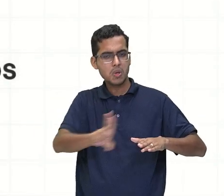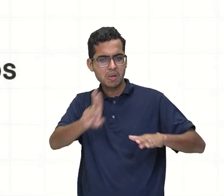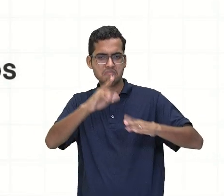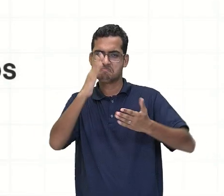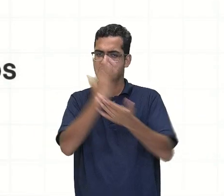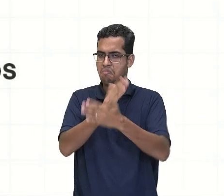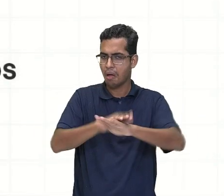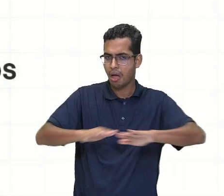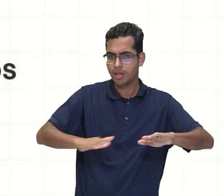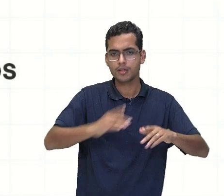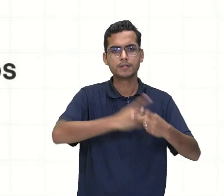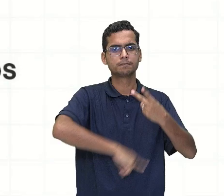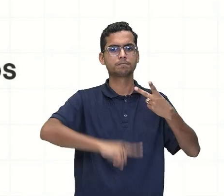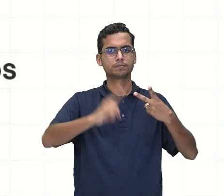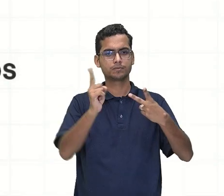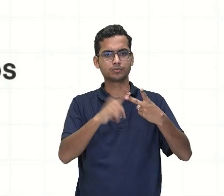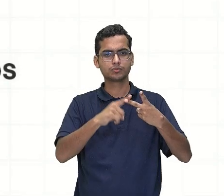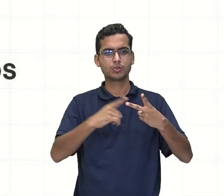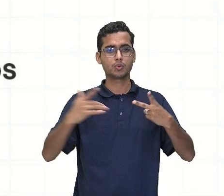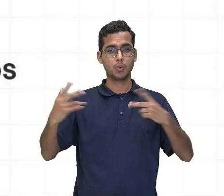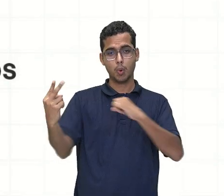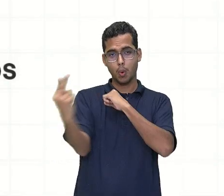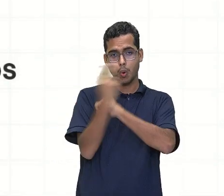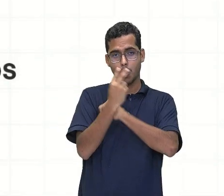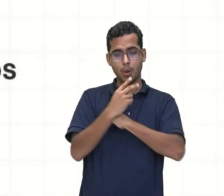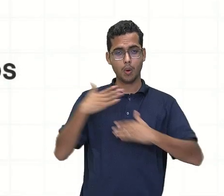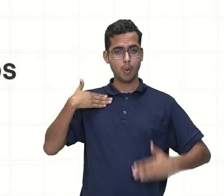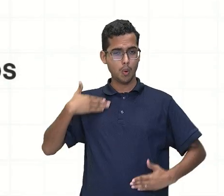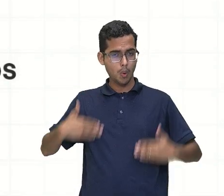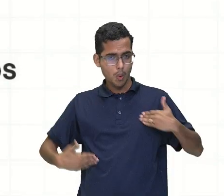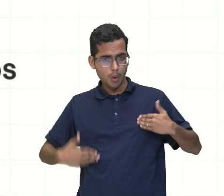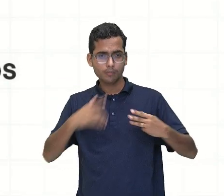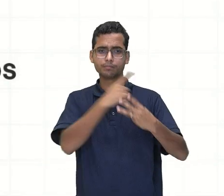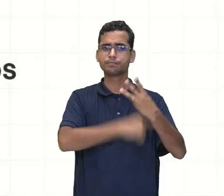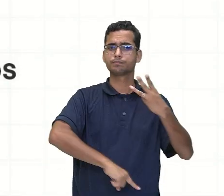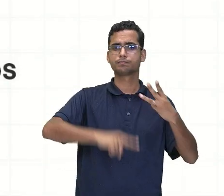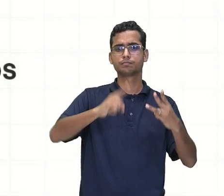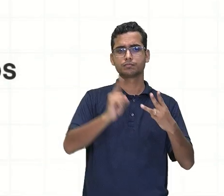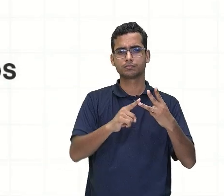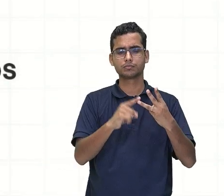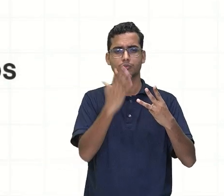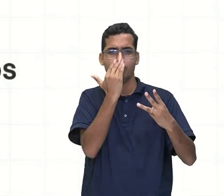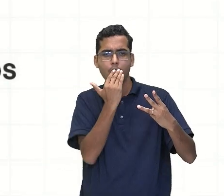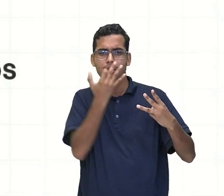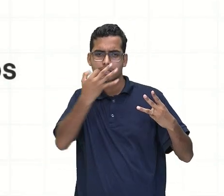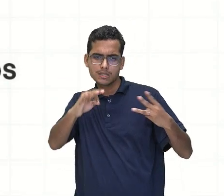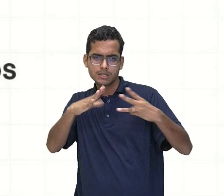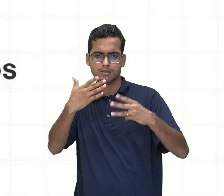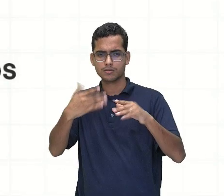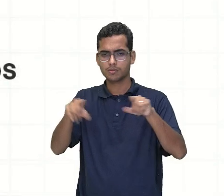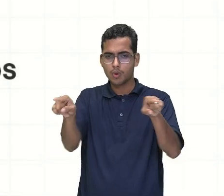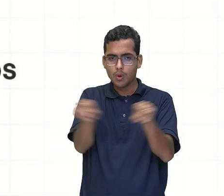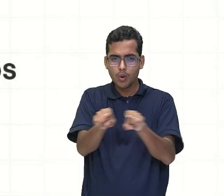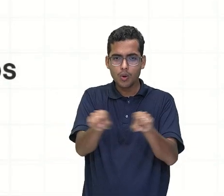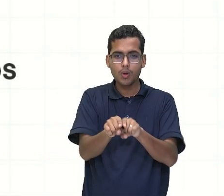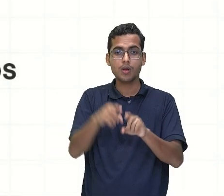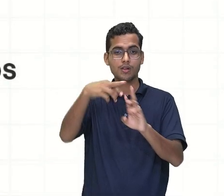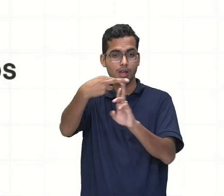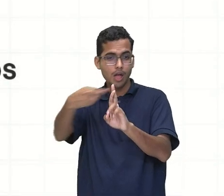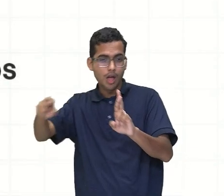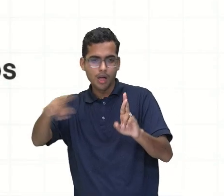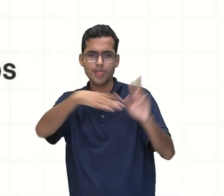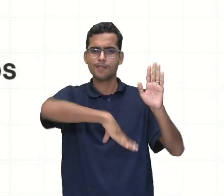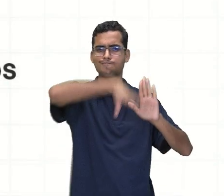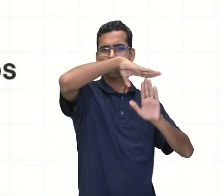hábitos alimentares. A religiosidade, ela atua como uma diretriz de estilo de vida que previne comportamentos